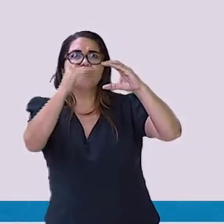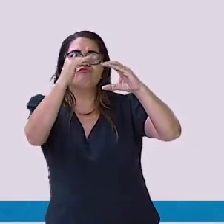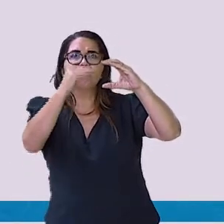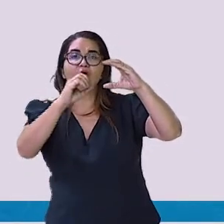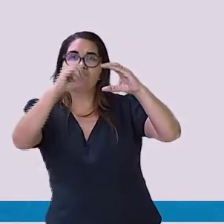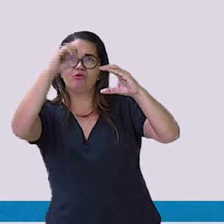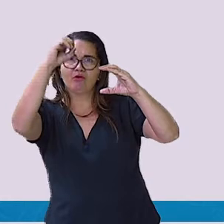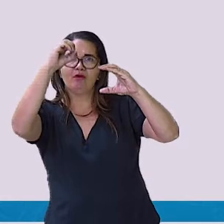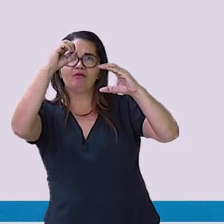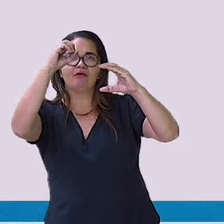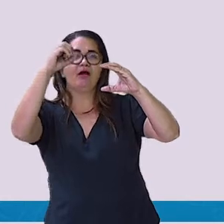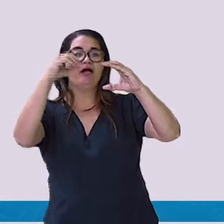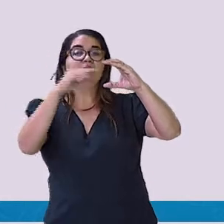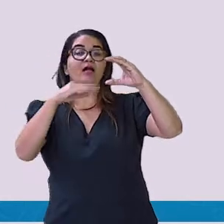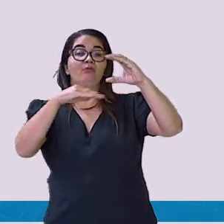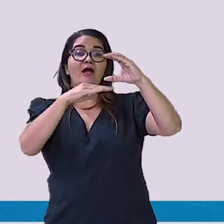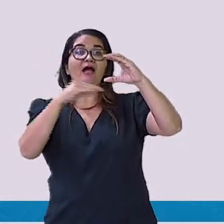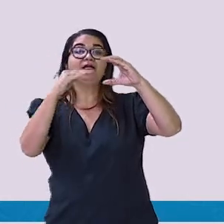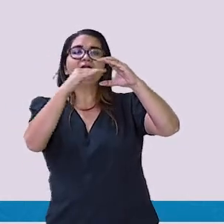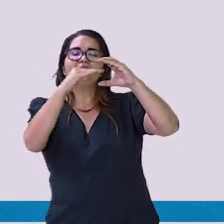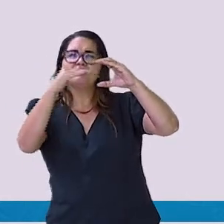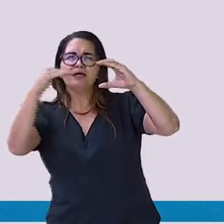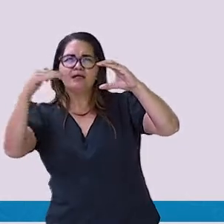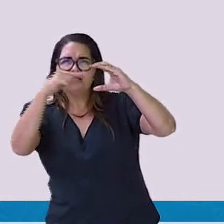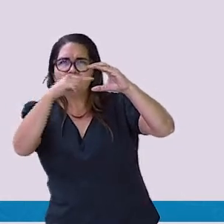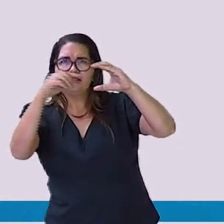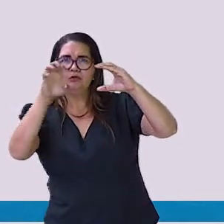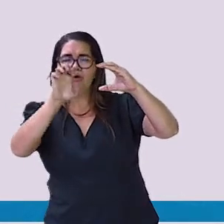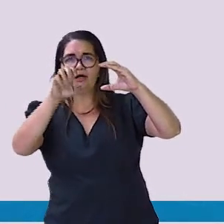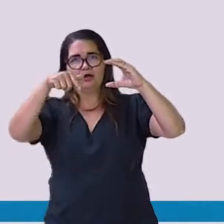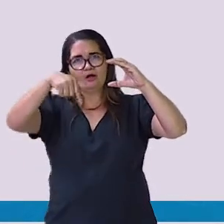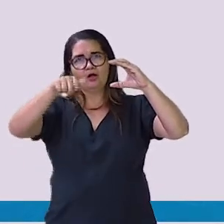que as pessoas venham se fixar nesses lugares.